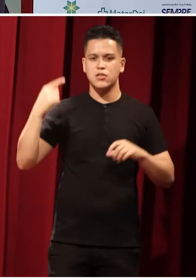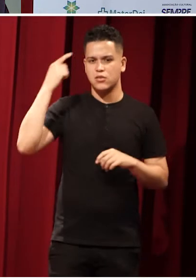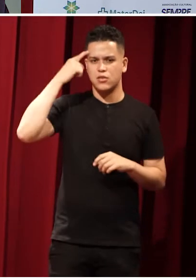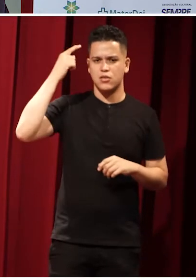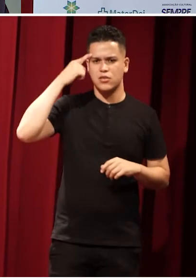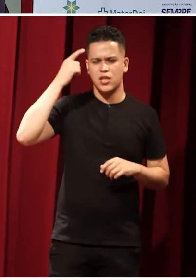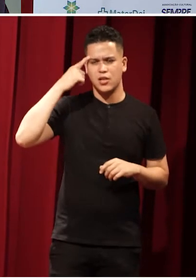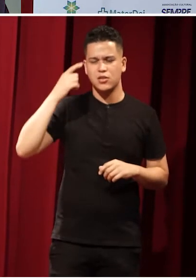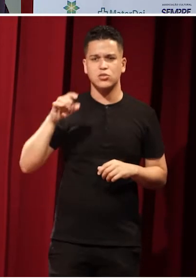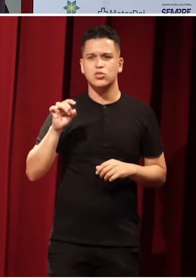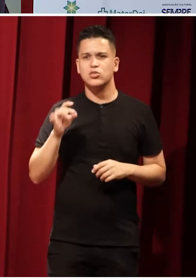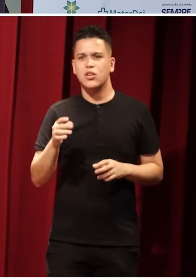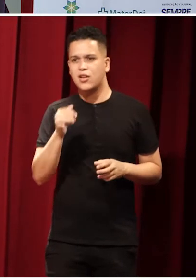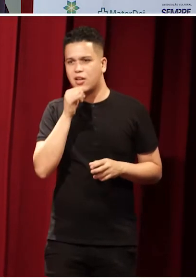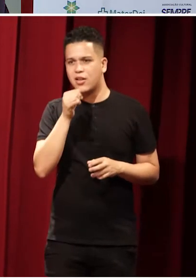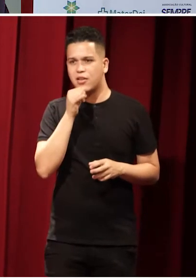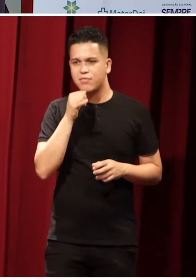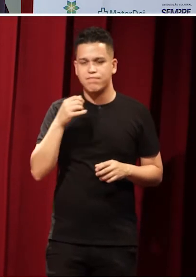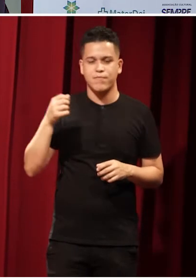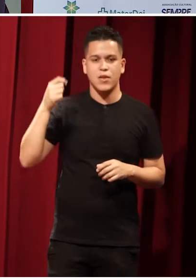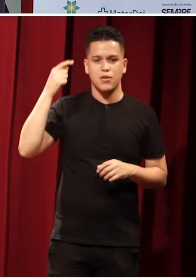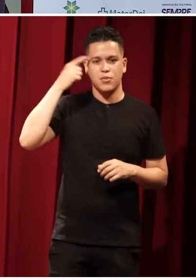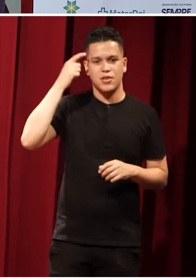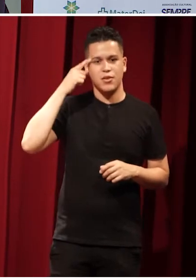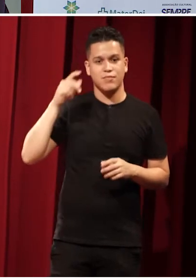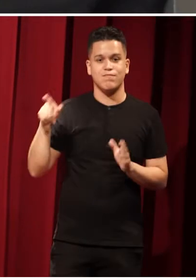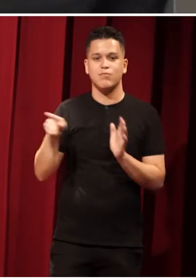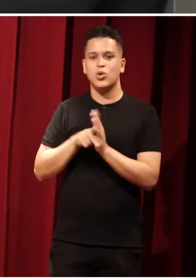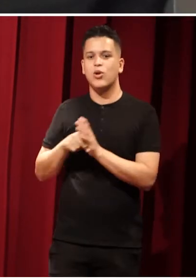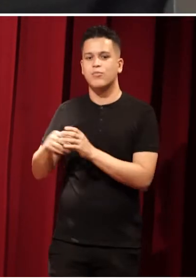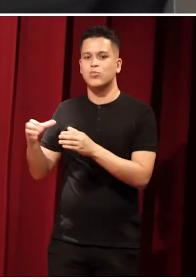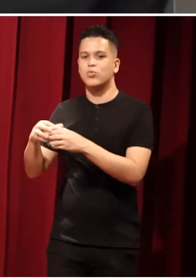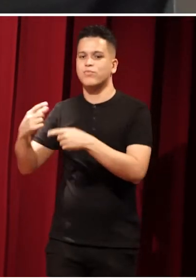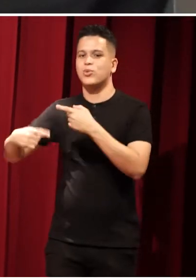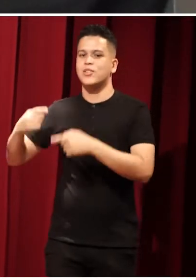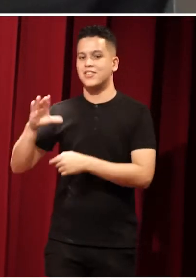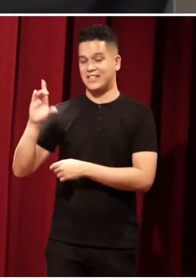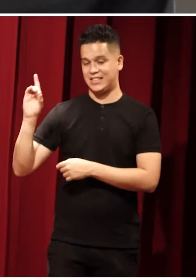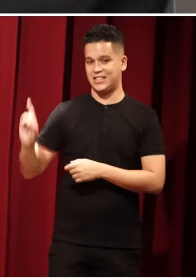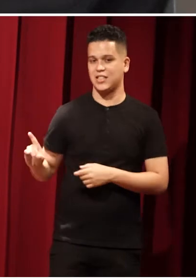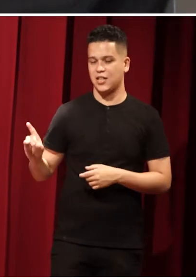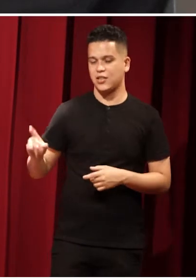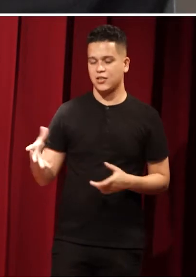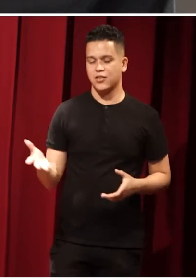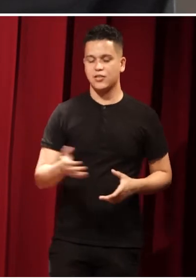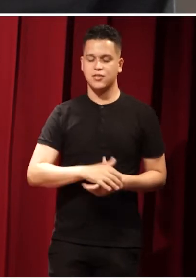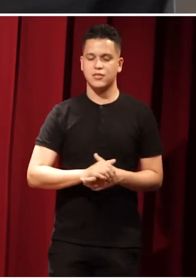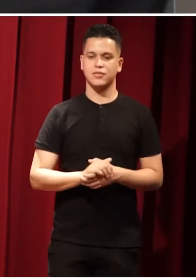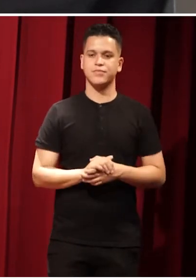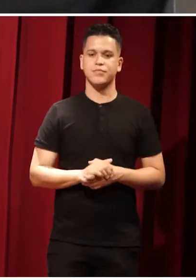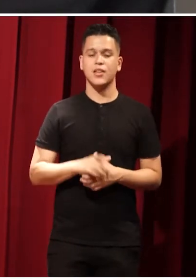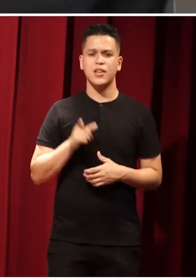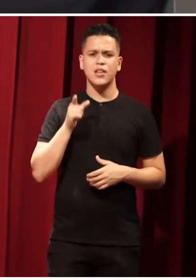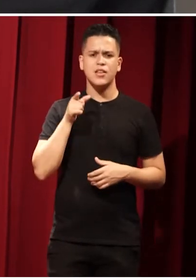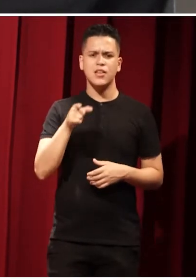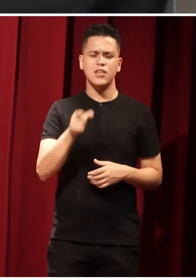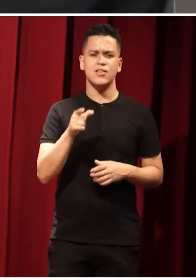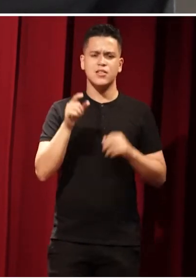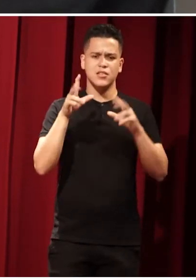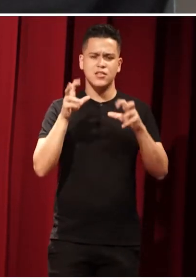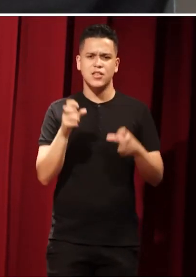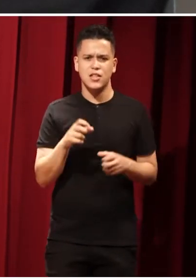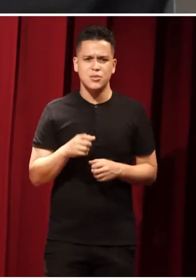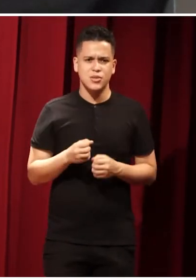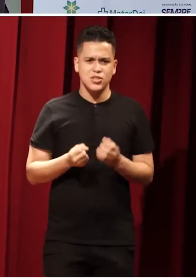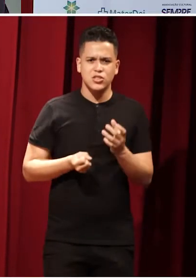só conservador, mas do pensamento de extrema-direita, e para a Amazônia isso é um pensamento de extrema-direita, Um homem essa observa capacidade atentamente. de